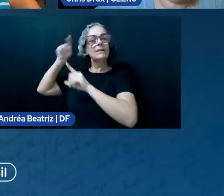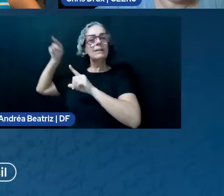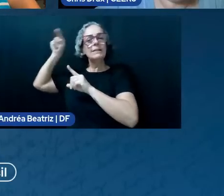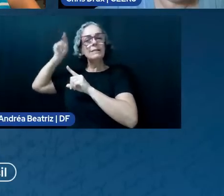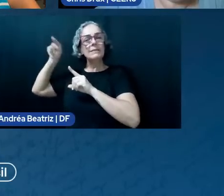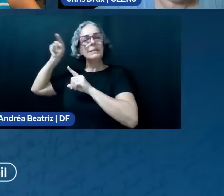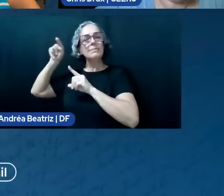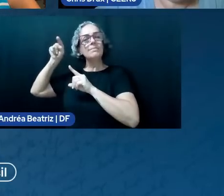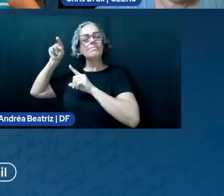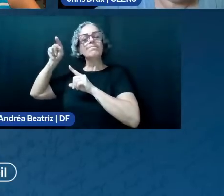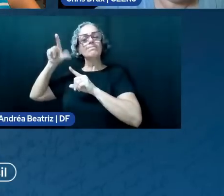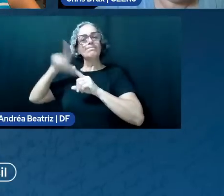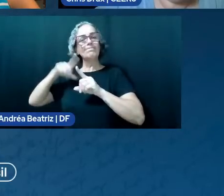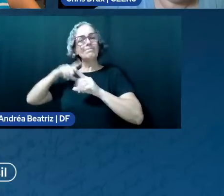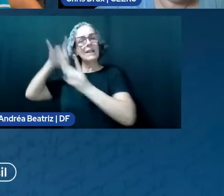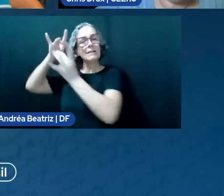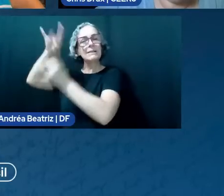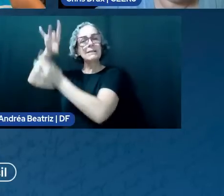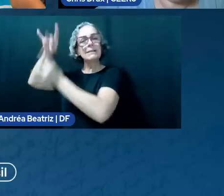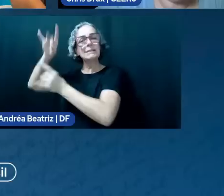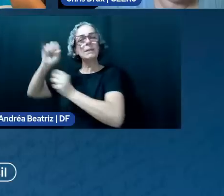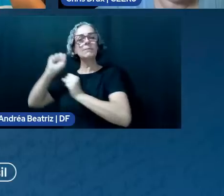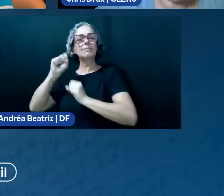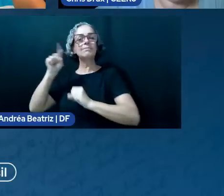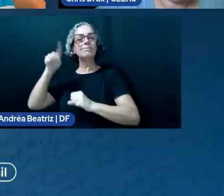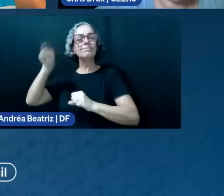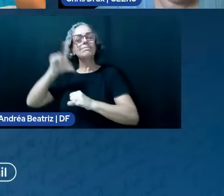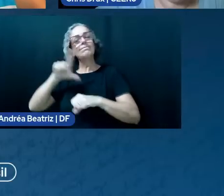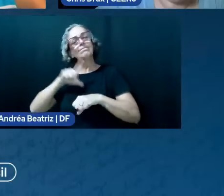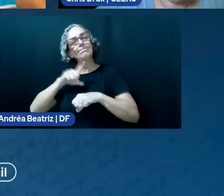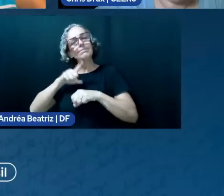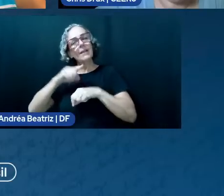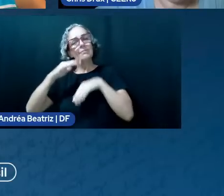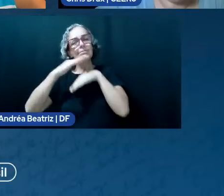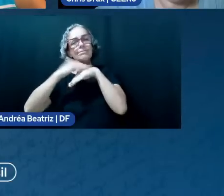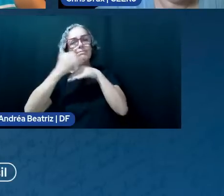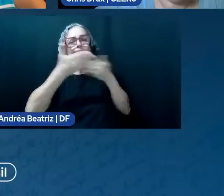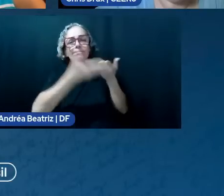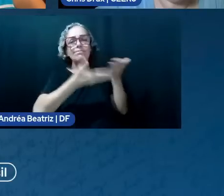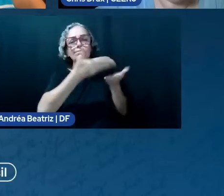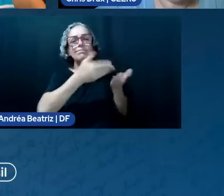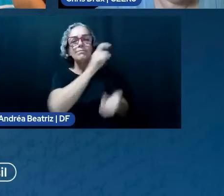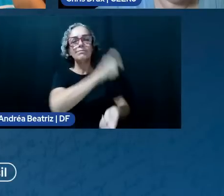Da 481 a 488, e nós já iniciamos perguntando para Lúcia.